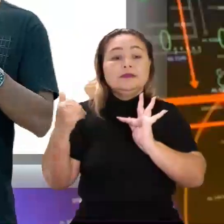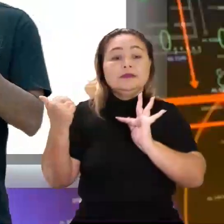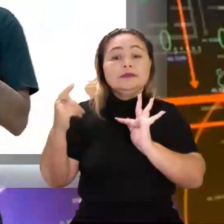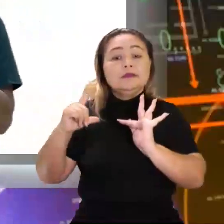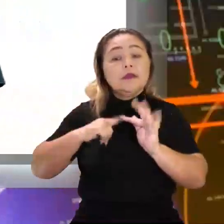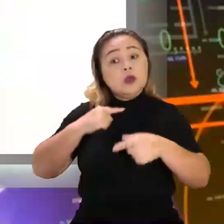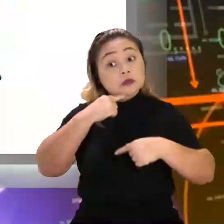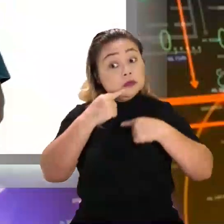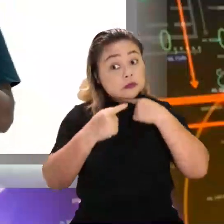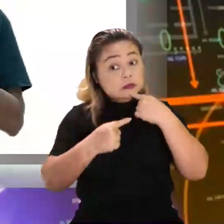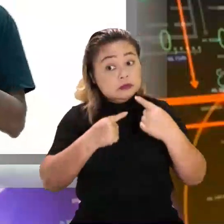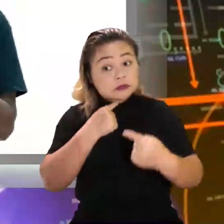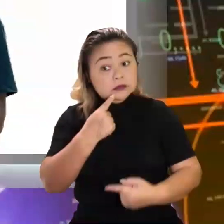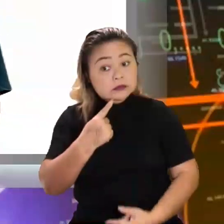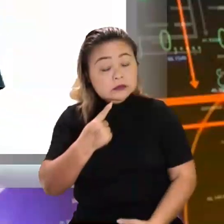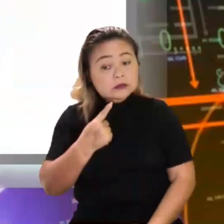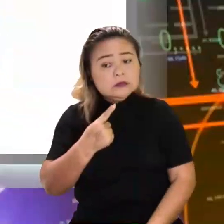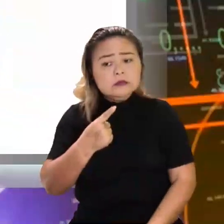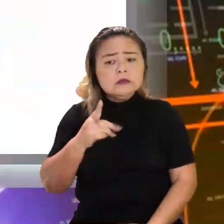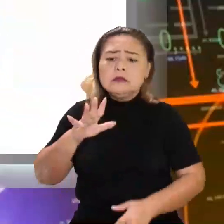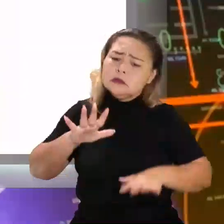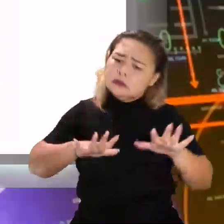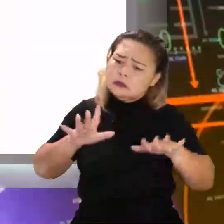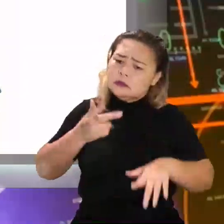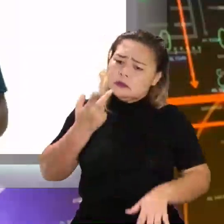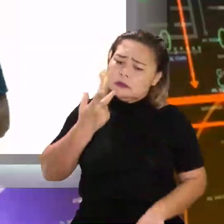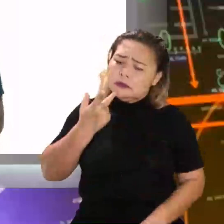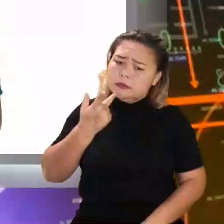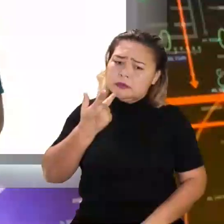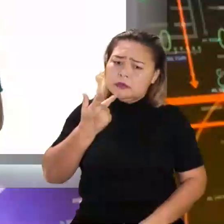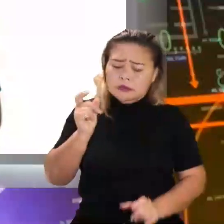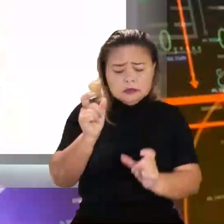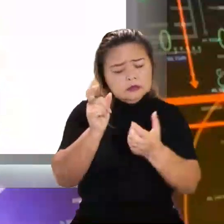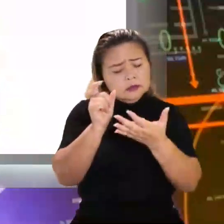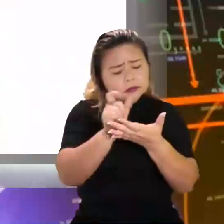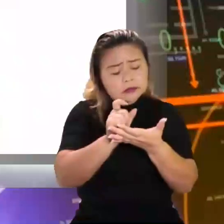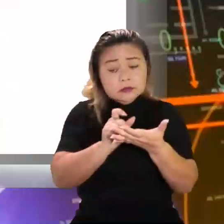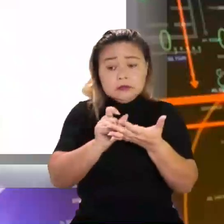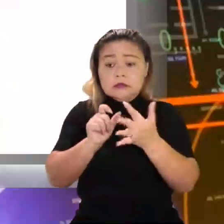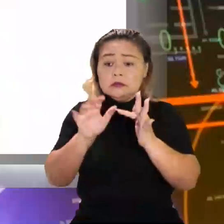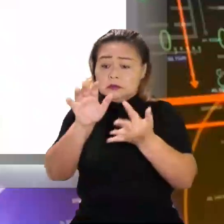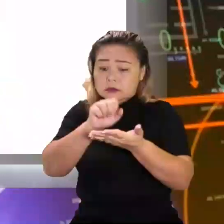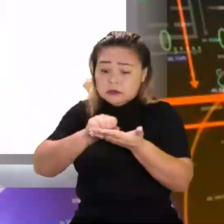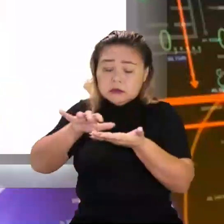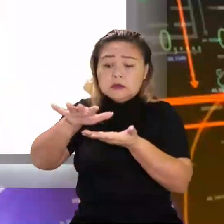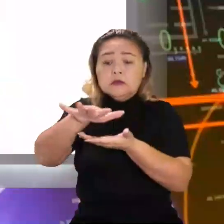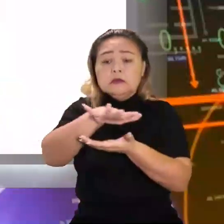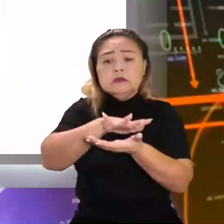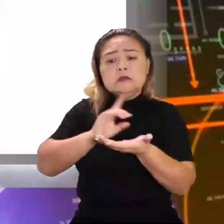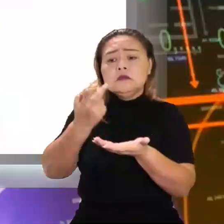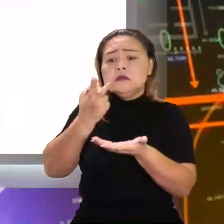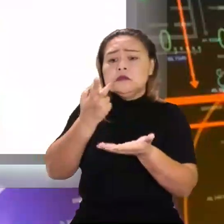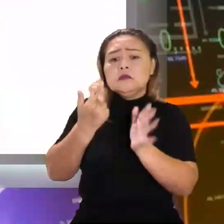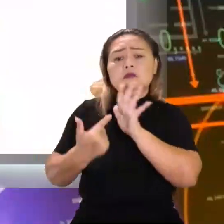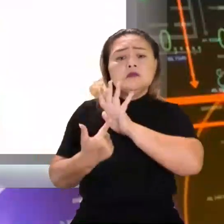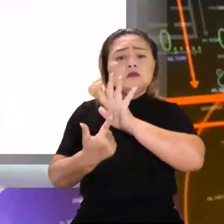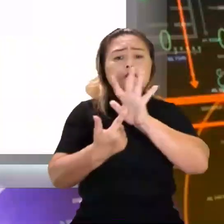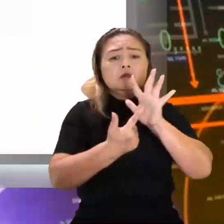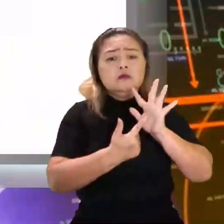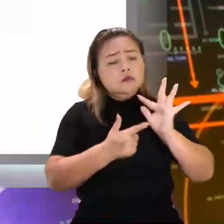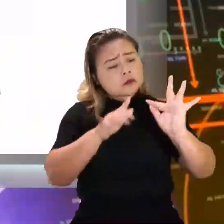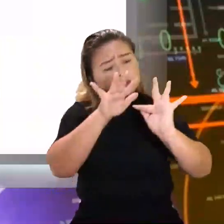têm uma dúvida assim, tá, mas lá falou que era interpretação geométrica, e aqui vocês mostraram